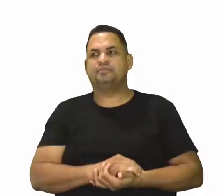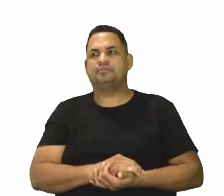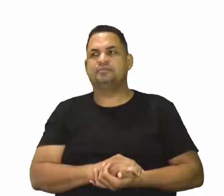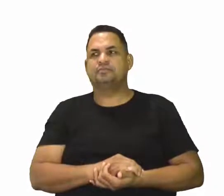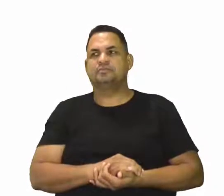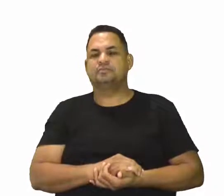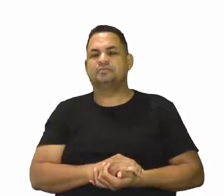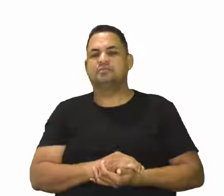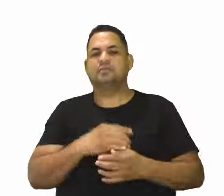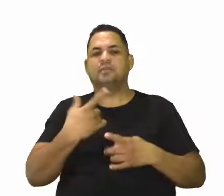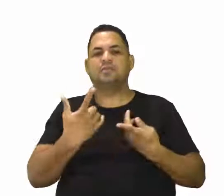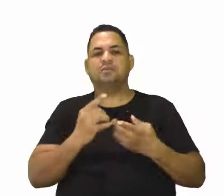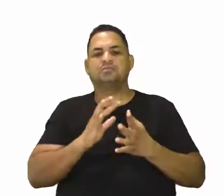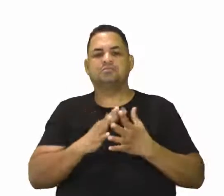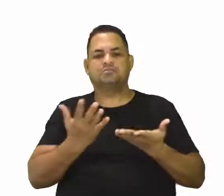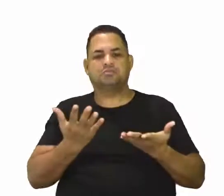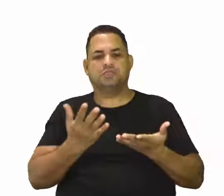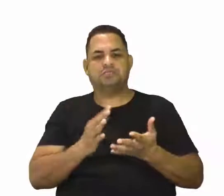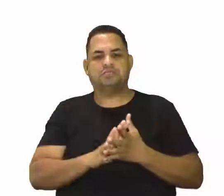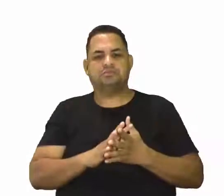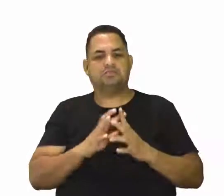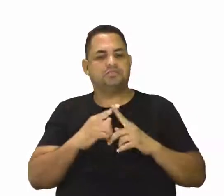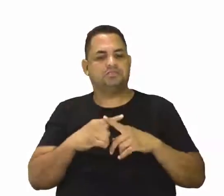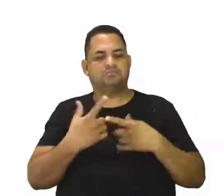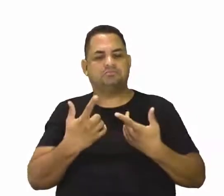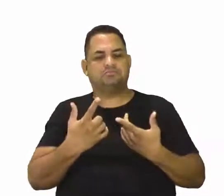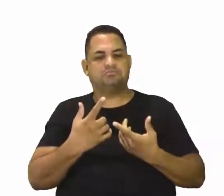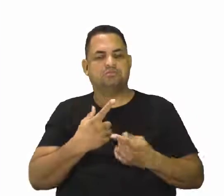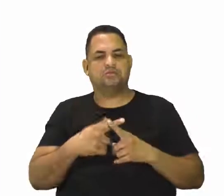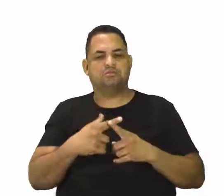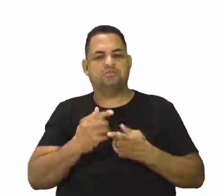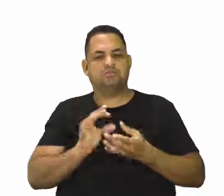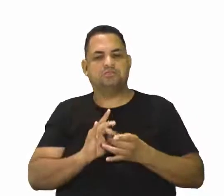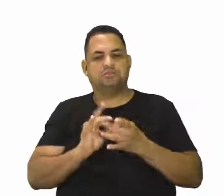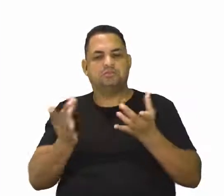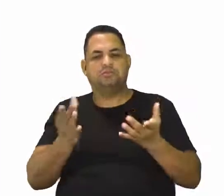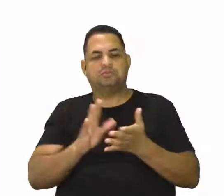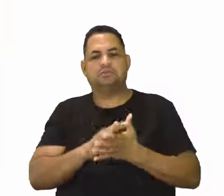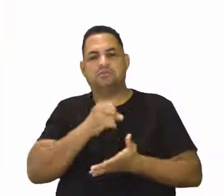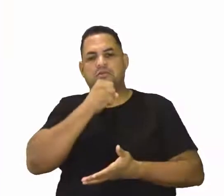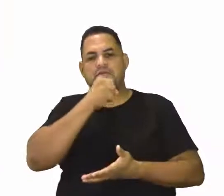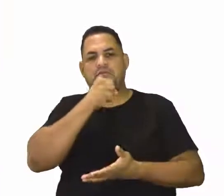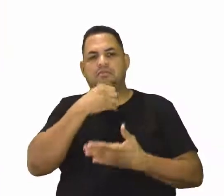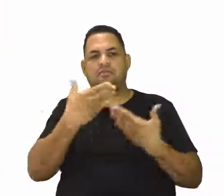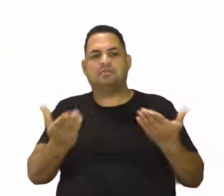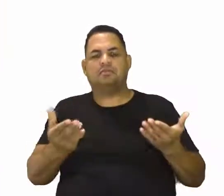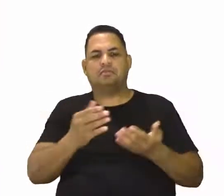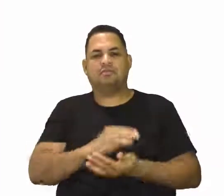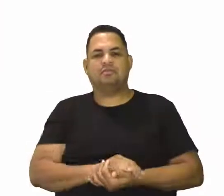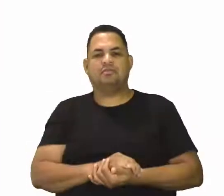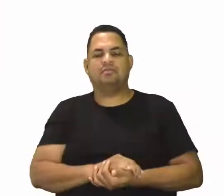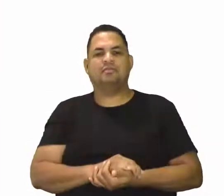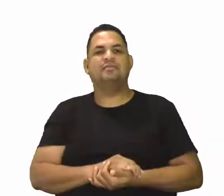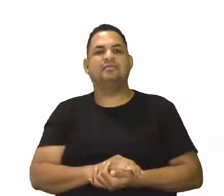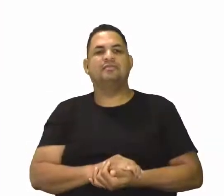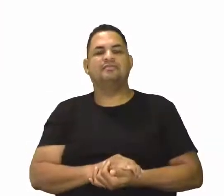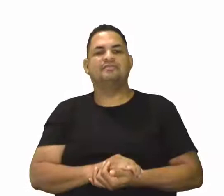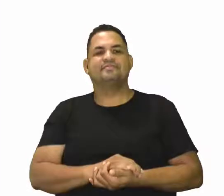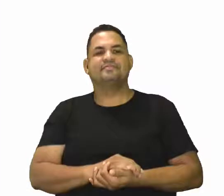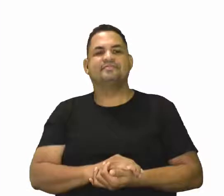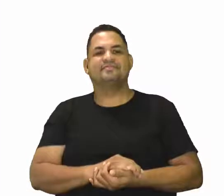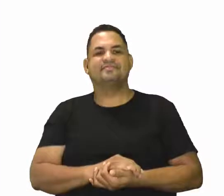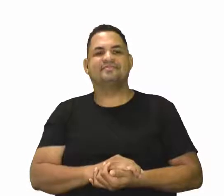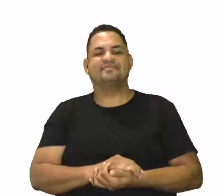Então até para deixar os caras enferrujado nessa me on e também não fala dado bicho fica só mexendo com as